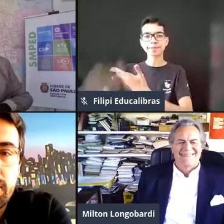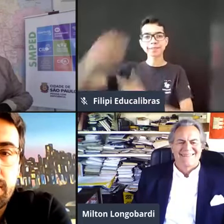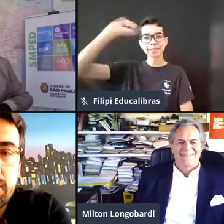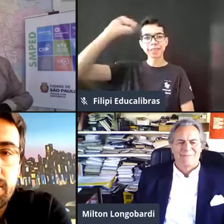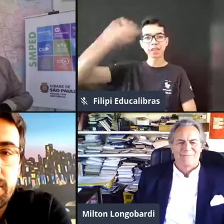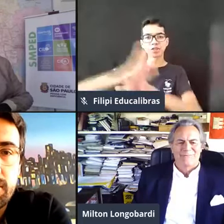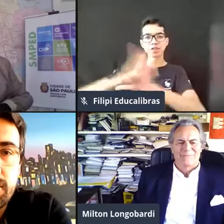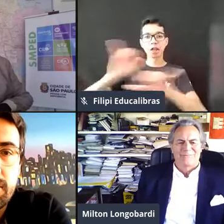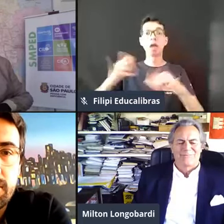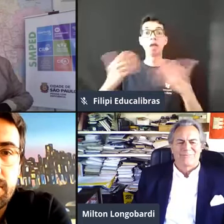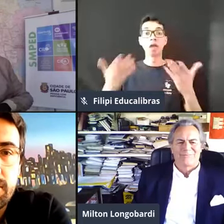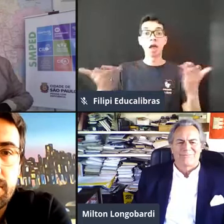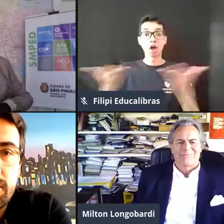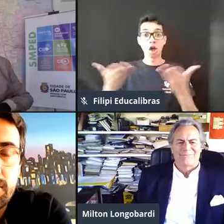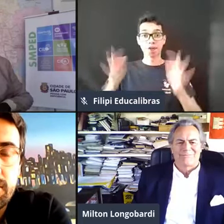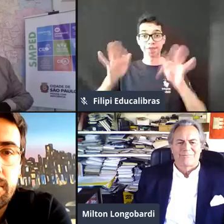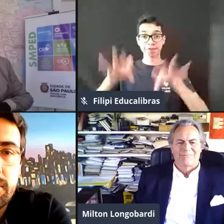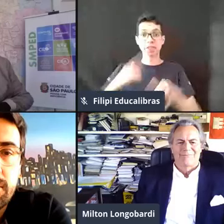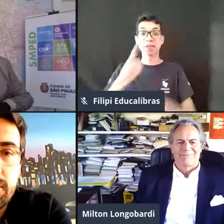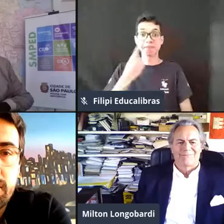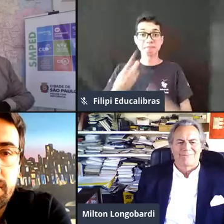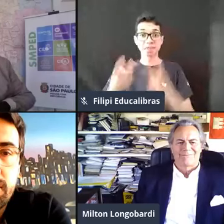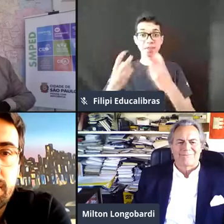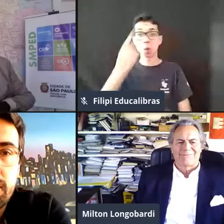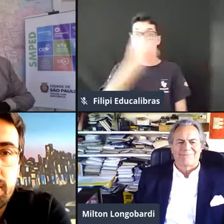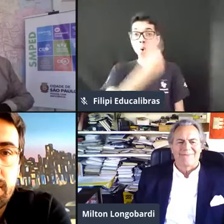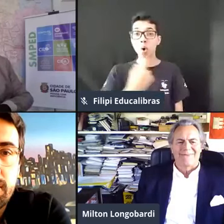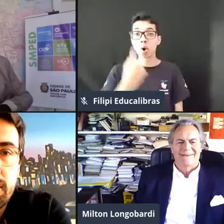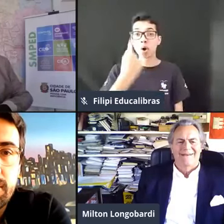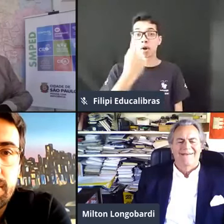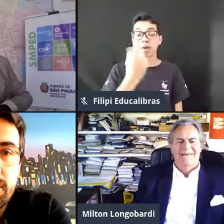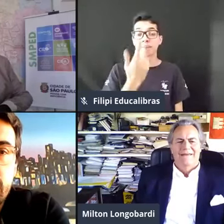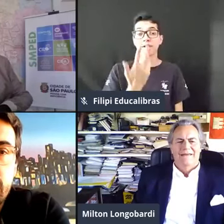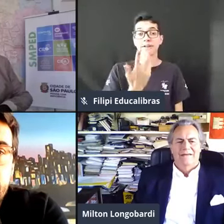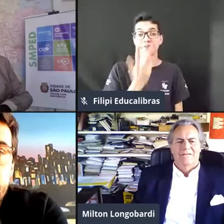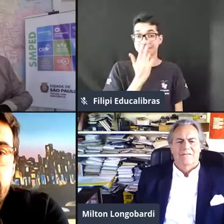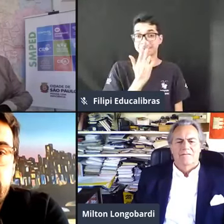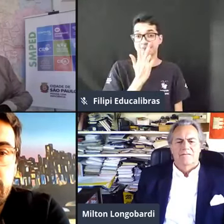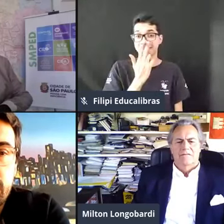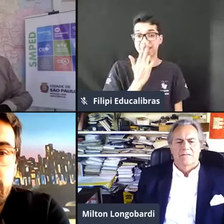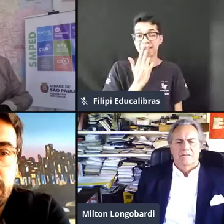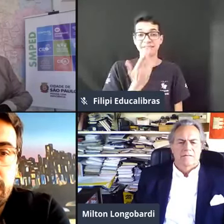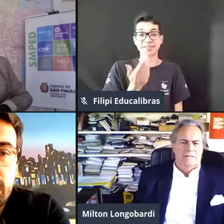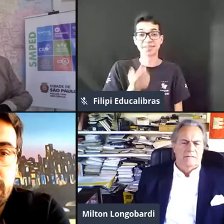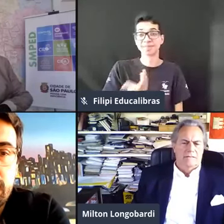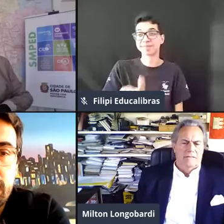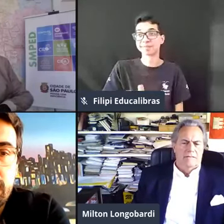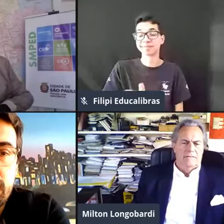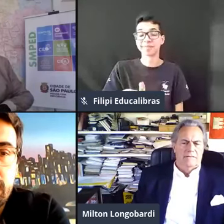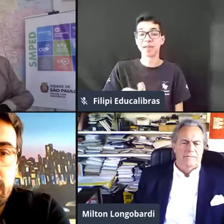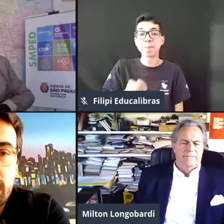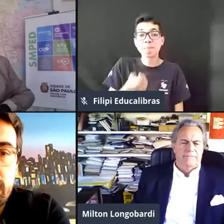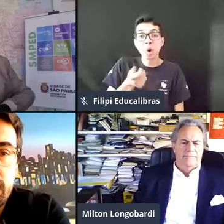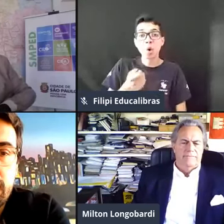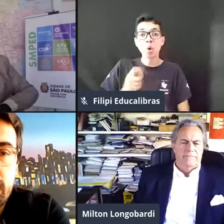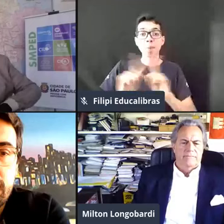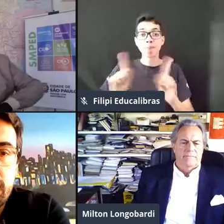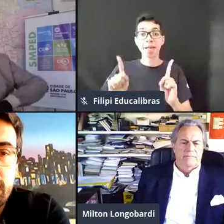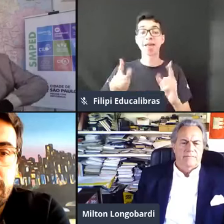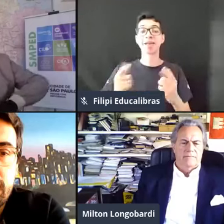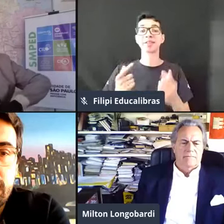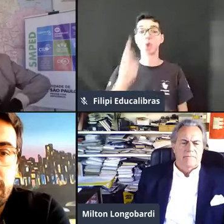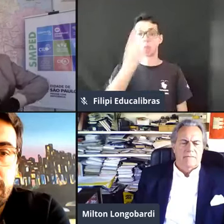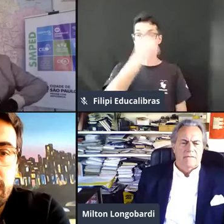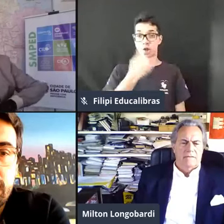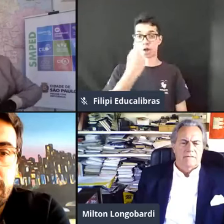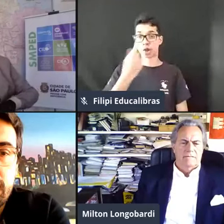vê que quando começa a bater papo, 1 hora voa. Eu queria que você fizesse suas considerações finais sobre